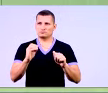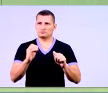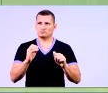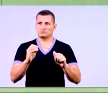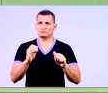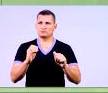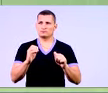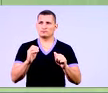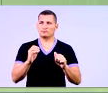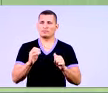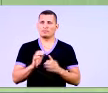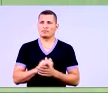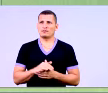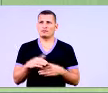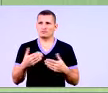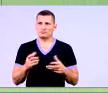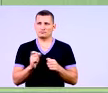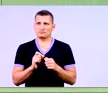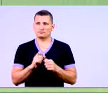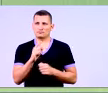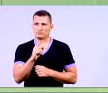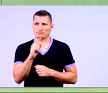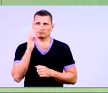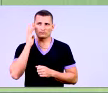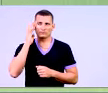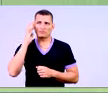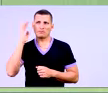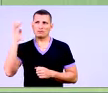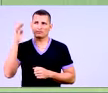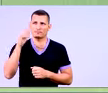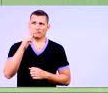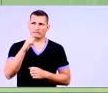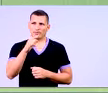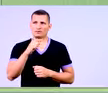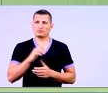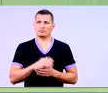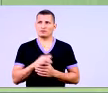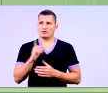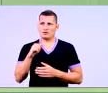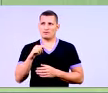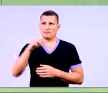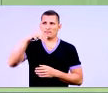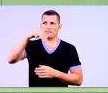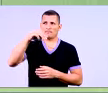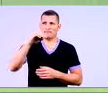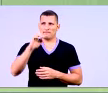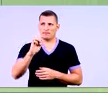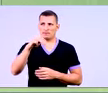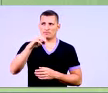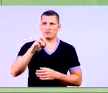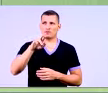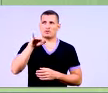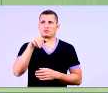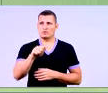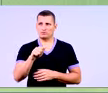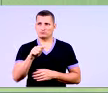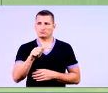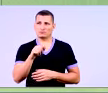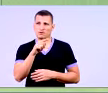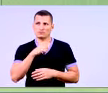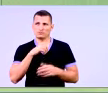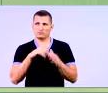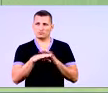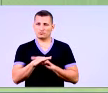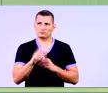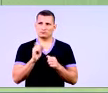então o quando eu faço aqui imagine que esse espaço que eu tenho aqui a minha memória armazenada olha lá se eu fosse